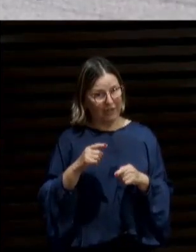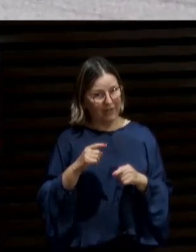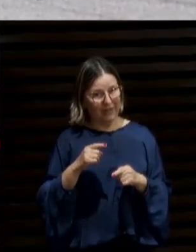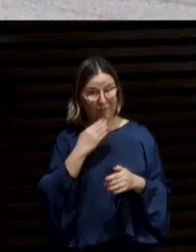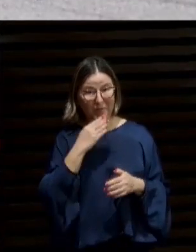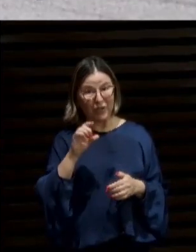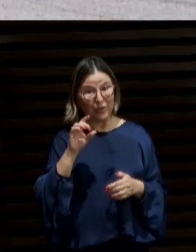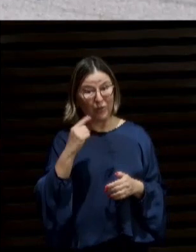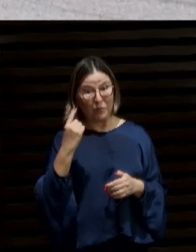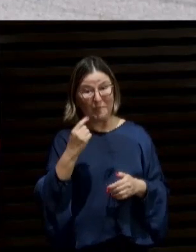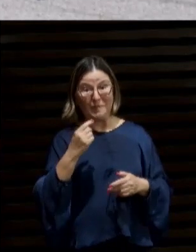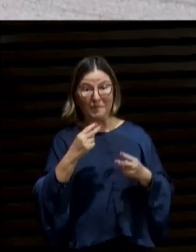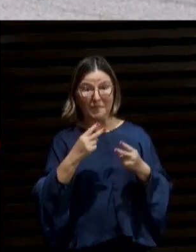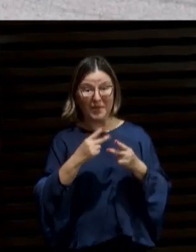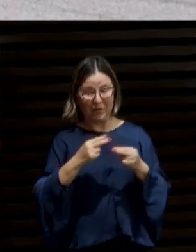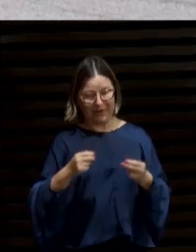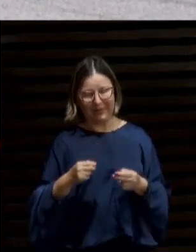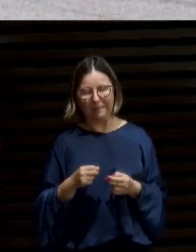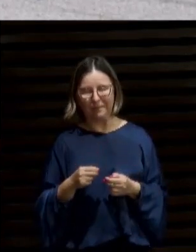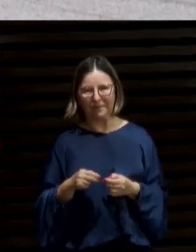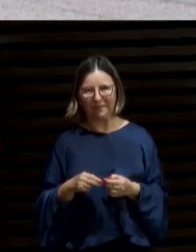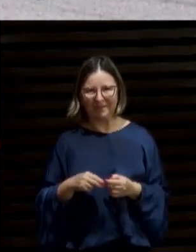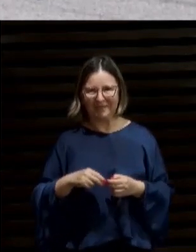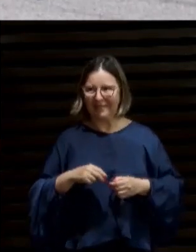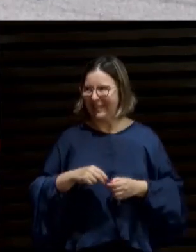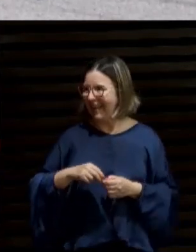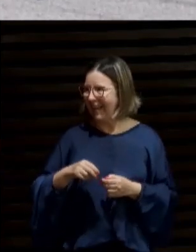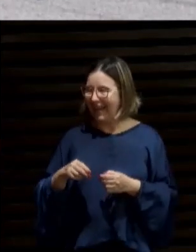disse, pede o mordomo.